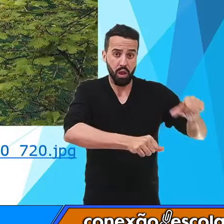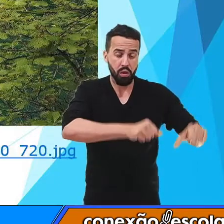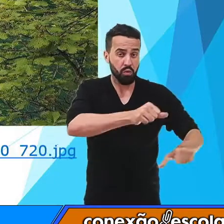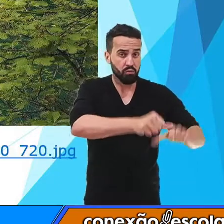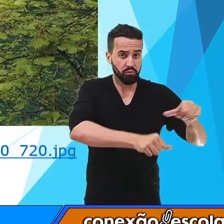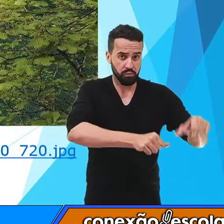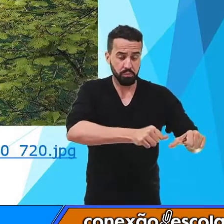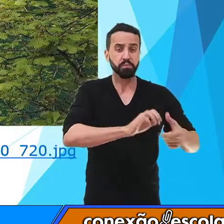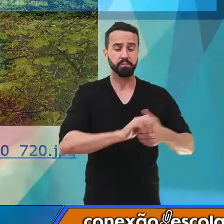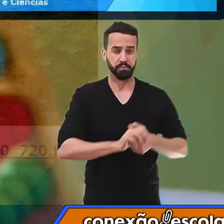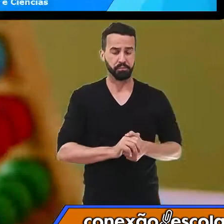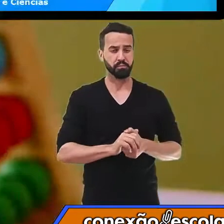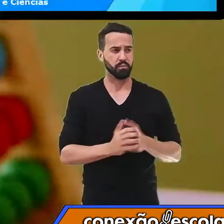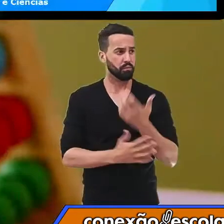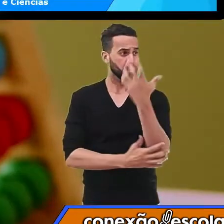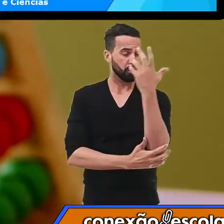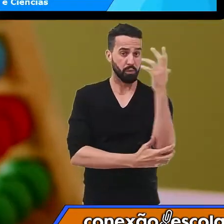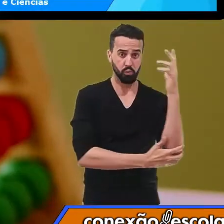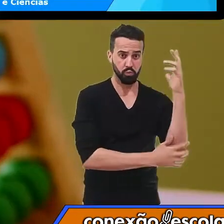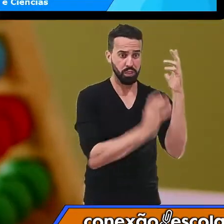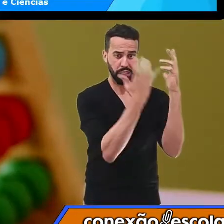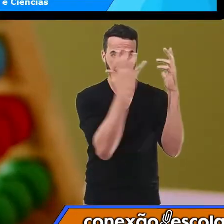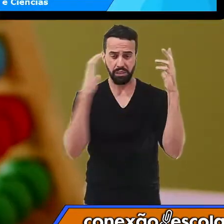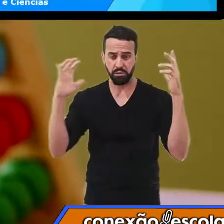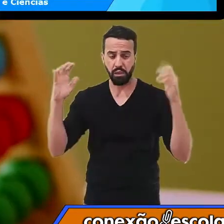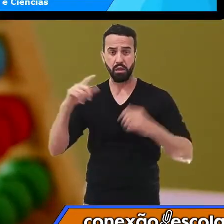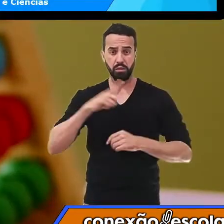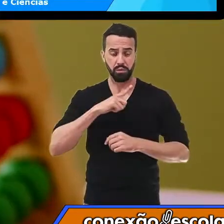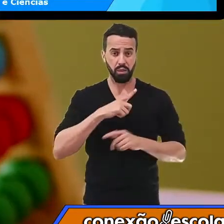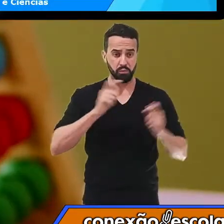a natureza, ela tem uma capacidade de